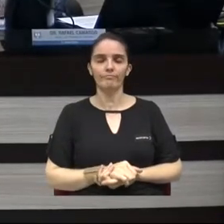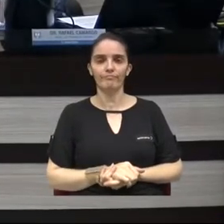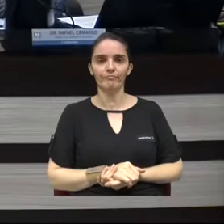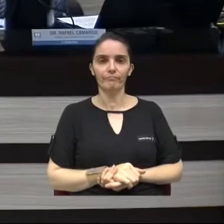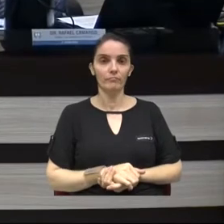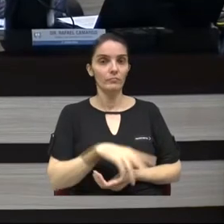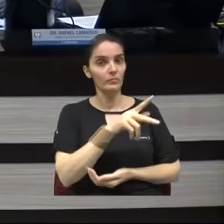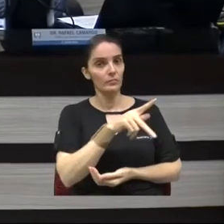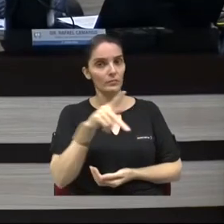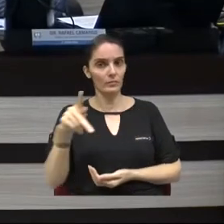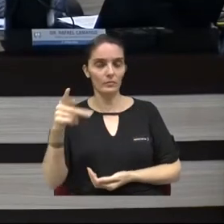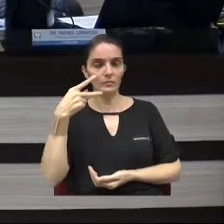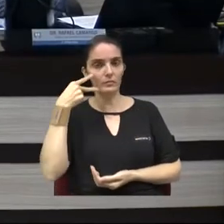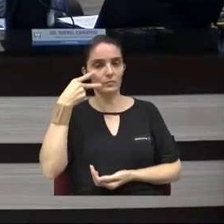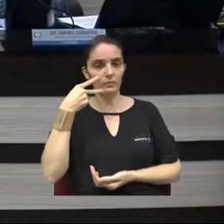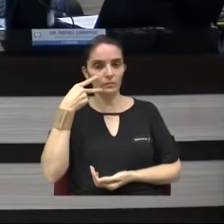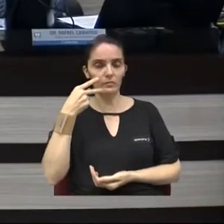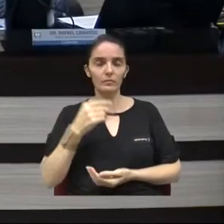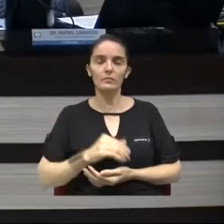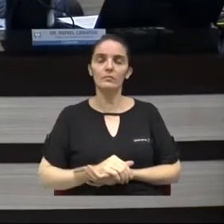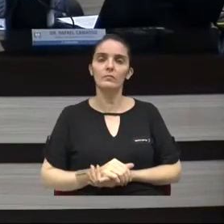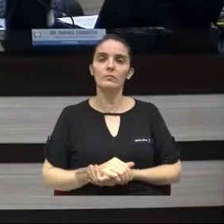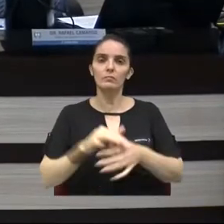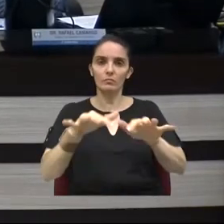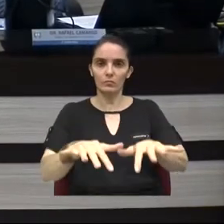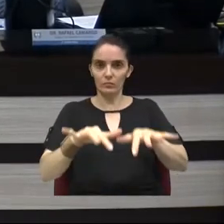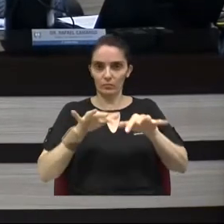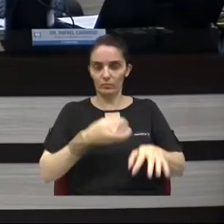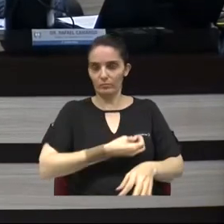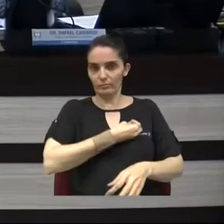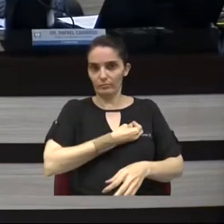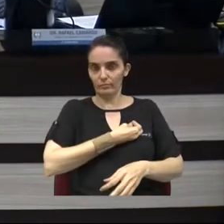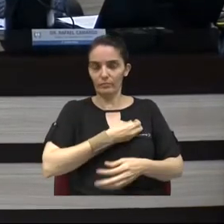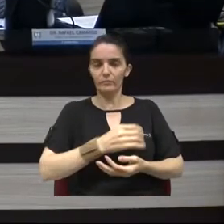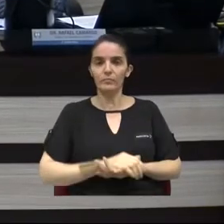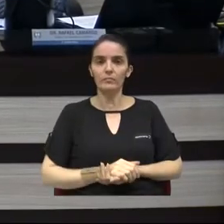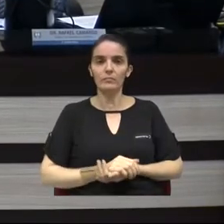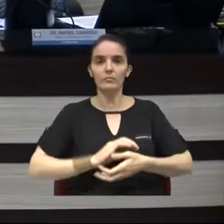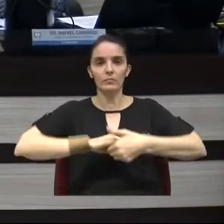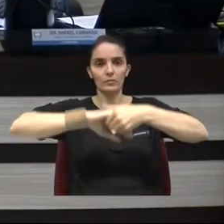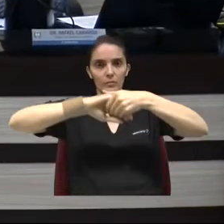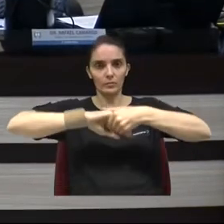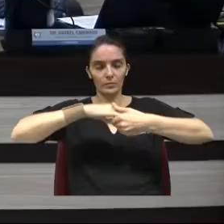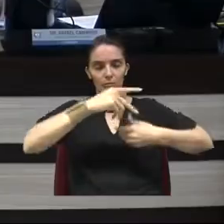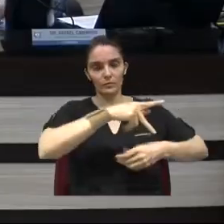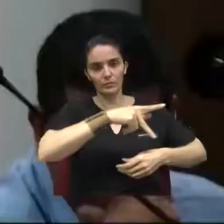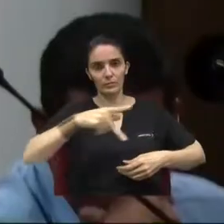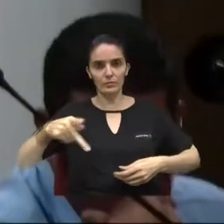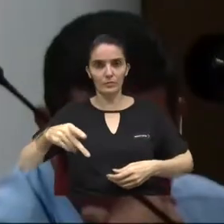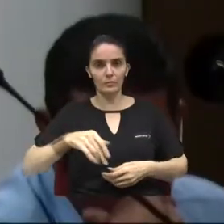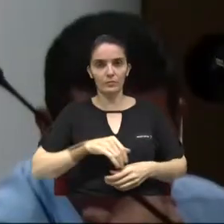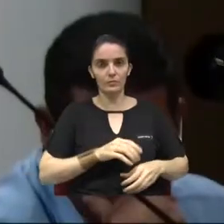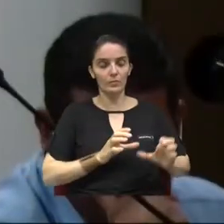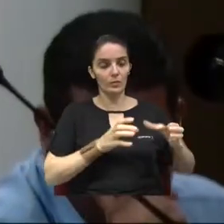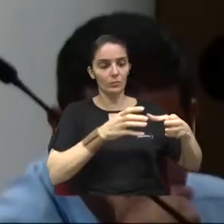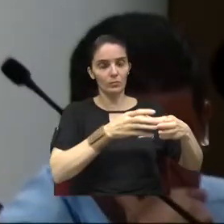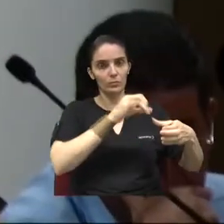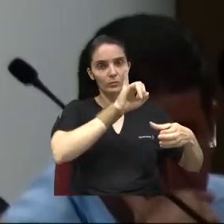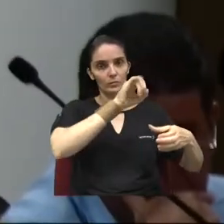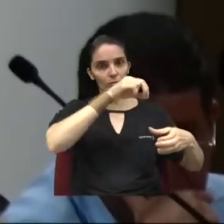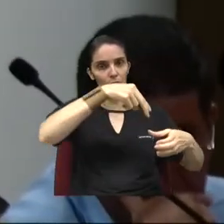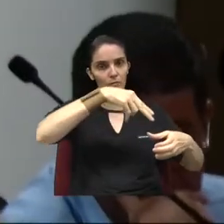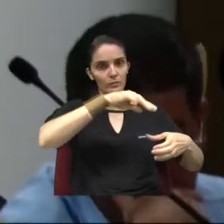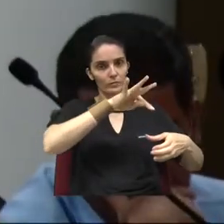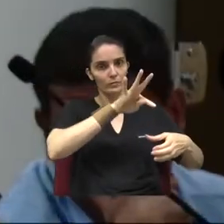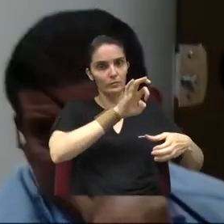Senhor presidente, nobres pares, o presente. Queria saudar o presidente da Inter de Limeira, Celso